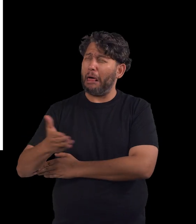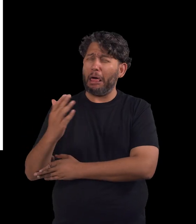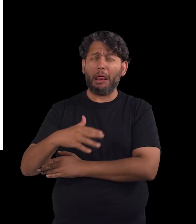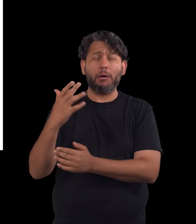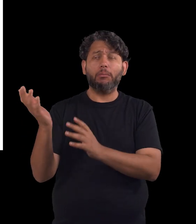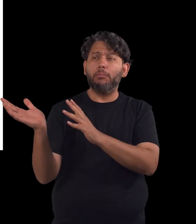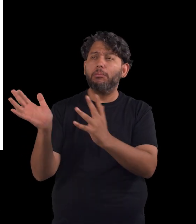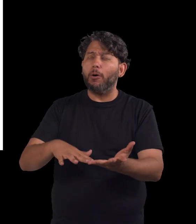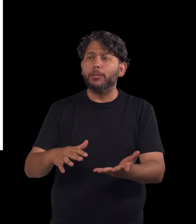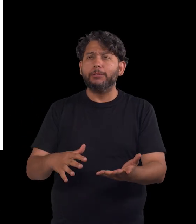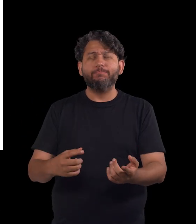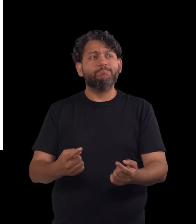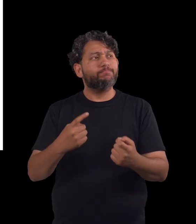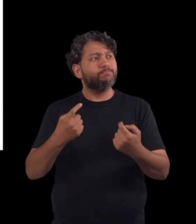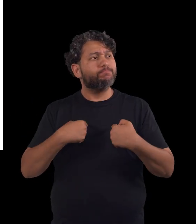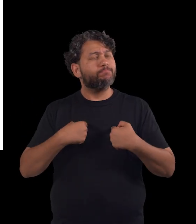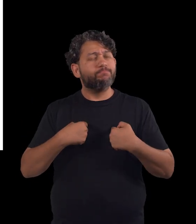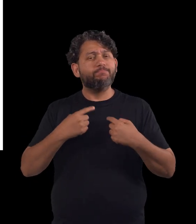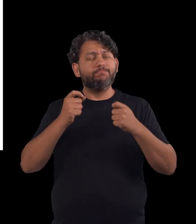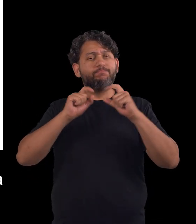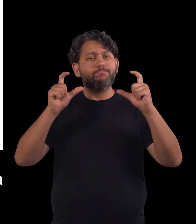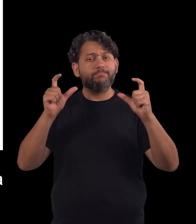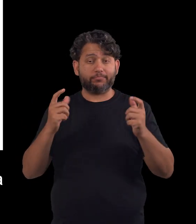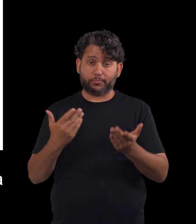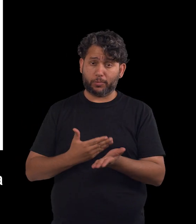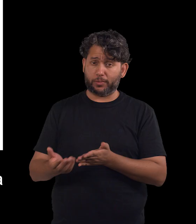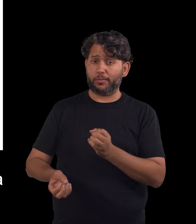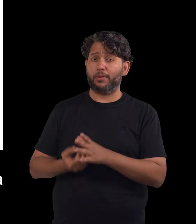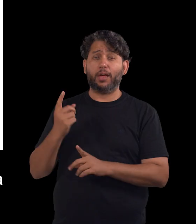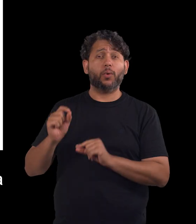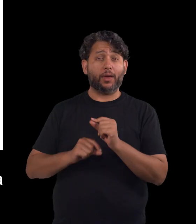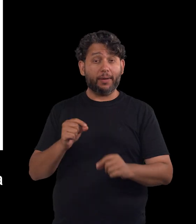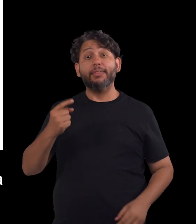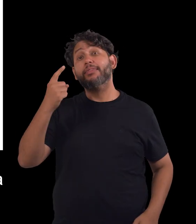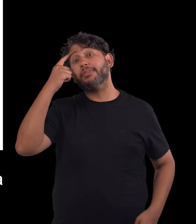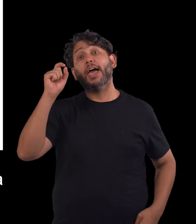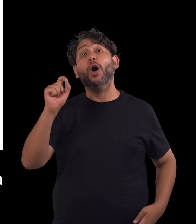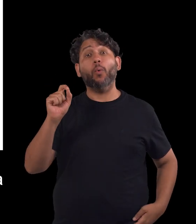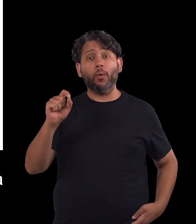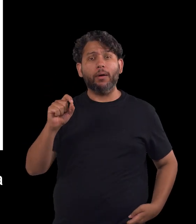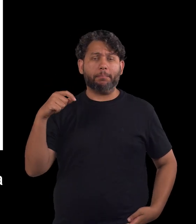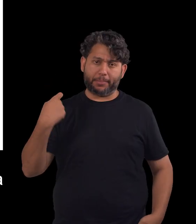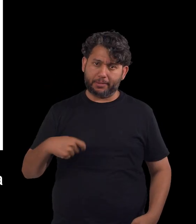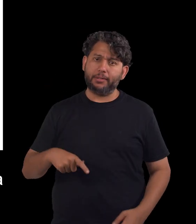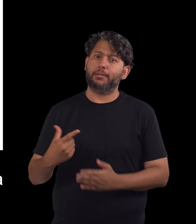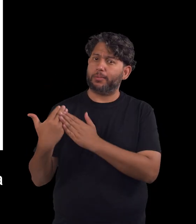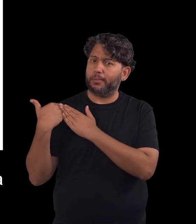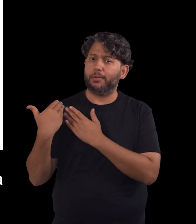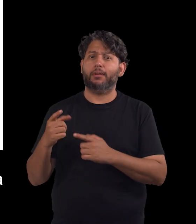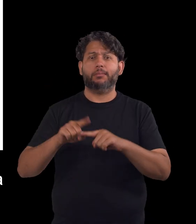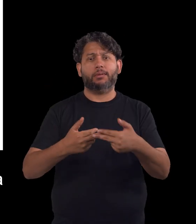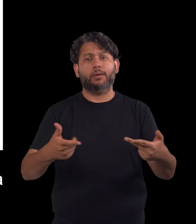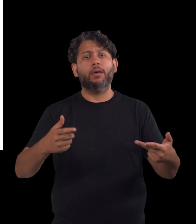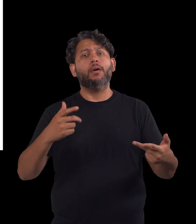controle. Tudo isso acendeu um alerta. Surgiram, então, ideias como a defesa do uso responsável